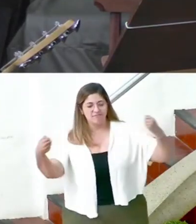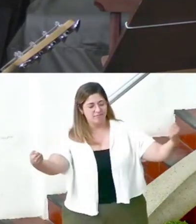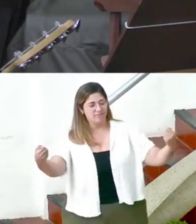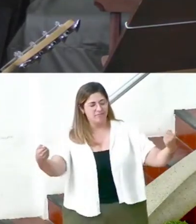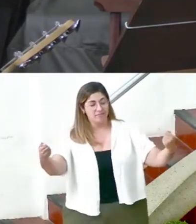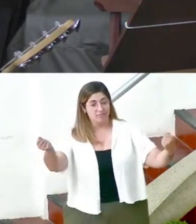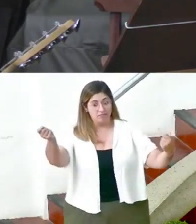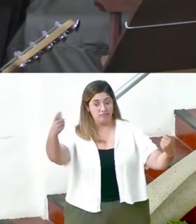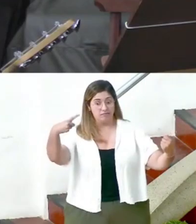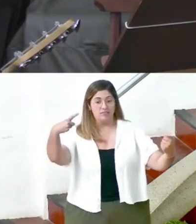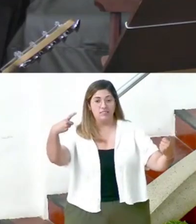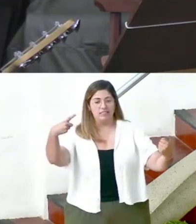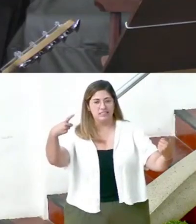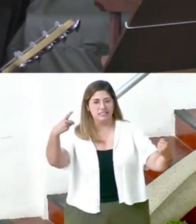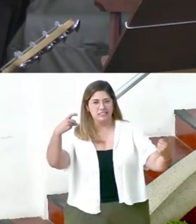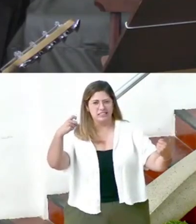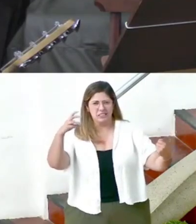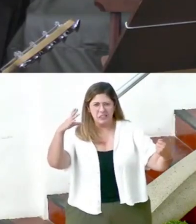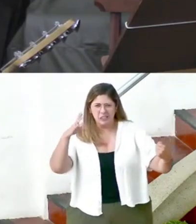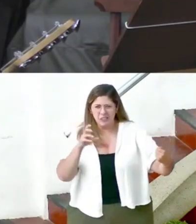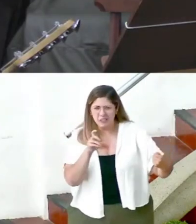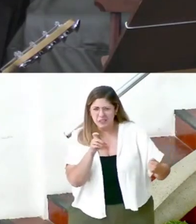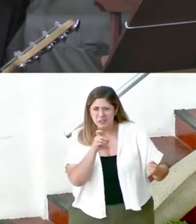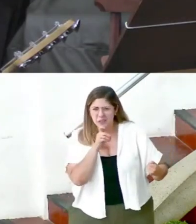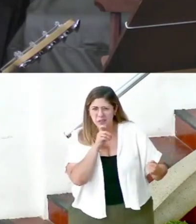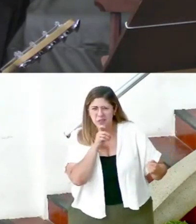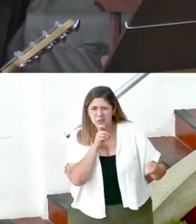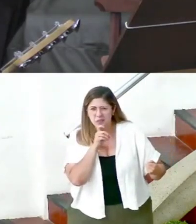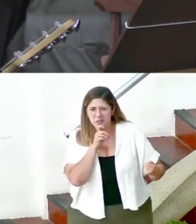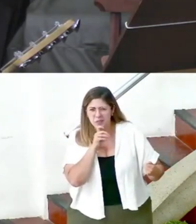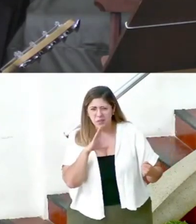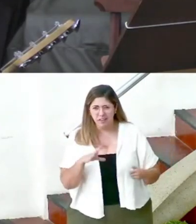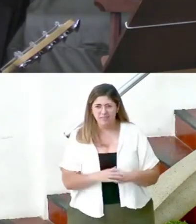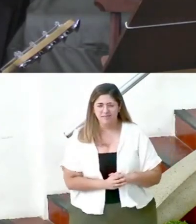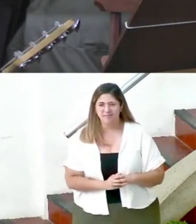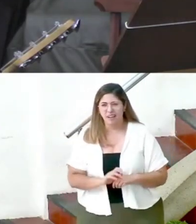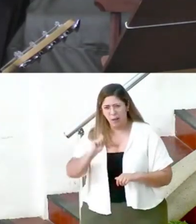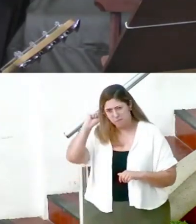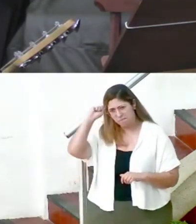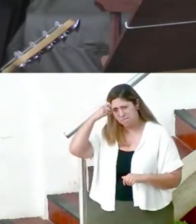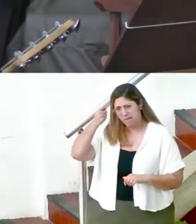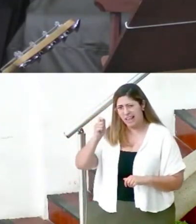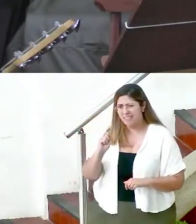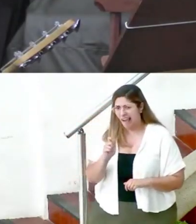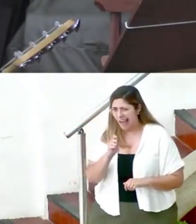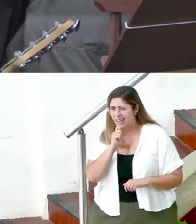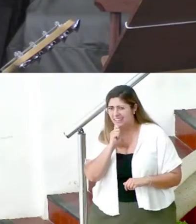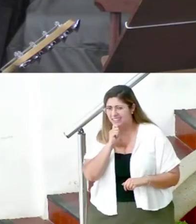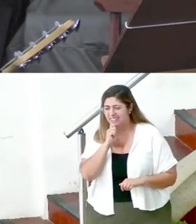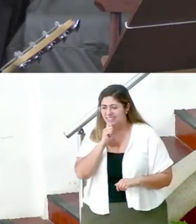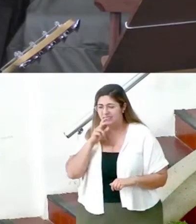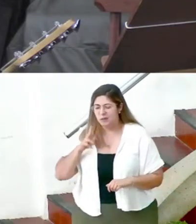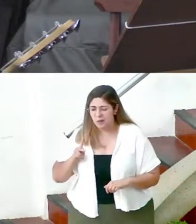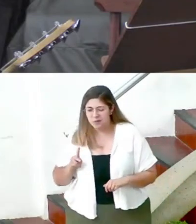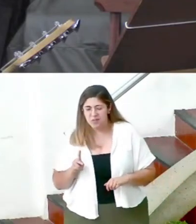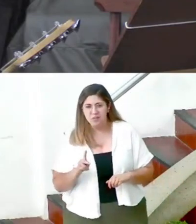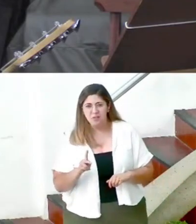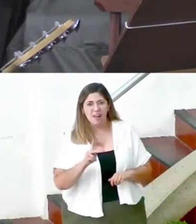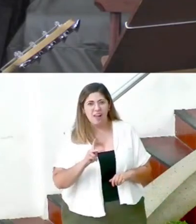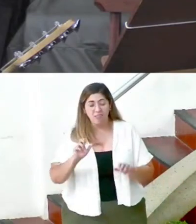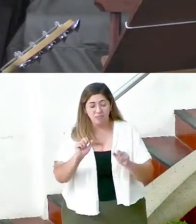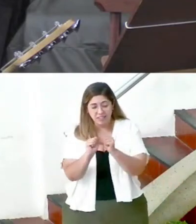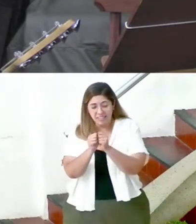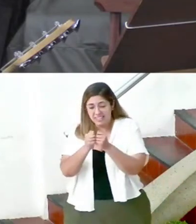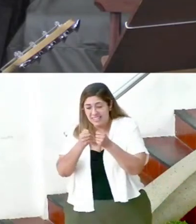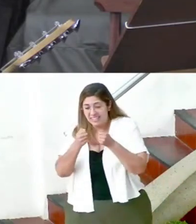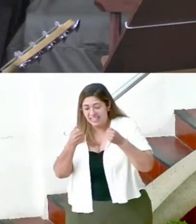a gente está aqui. Então, 6 e pouco tem que estar de pé lá por casa. E então, quando nós, no nosso quarto, meu de Patrícia, quando nós abrimos um